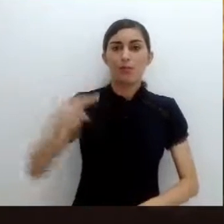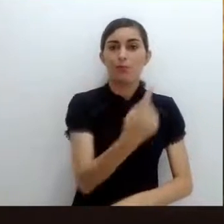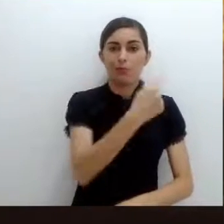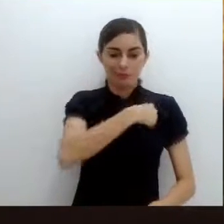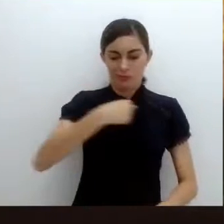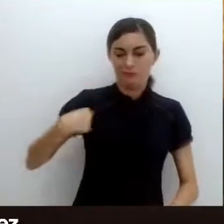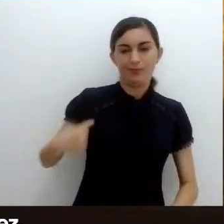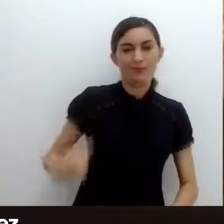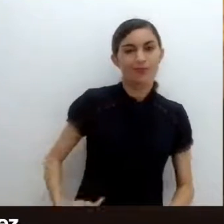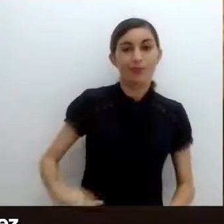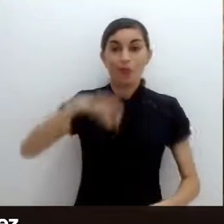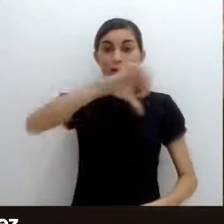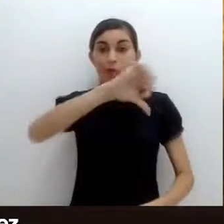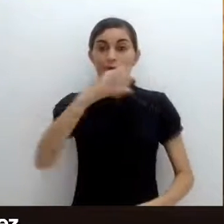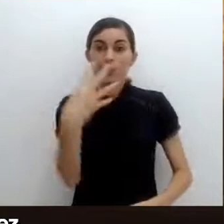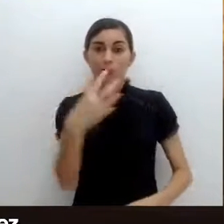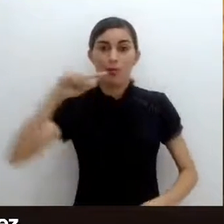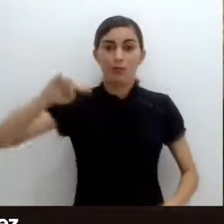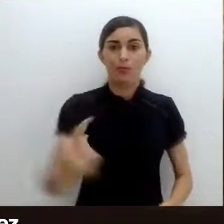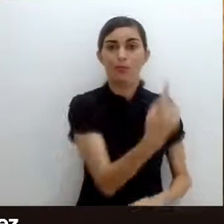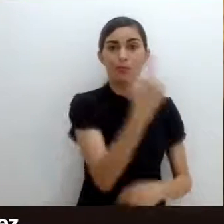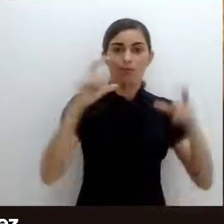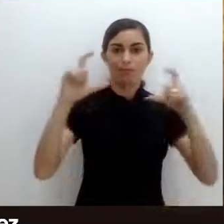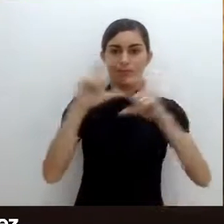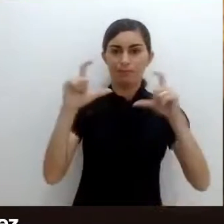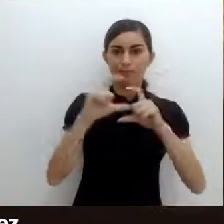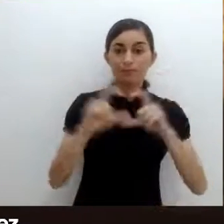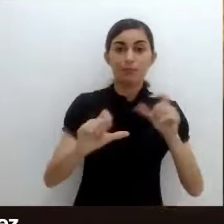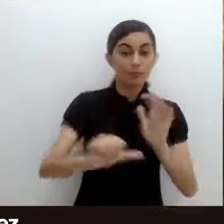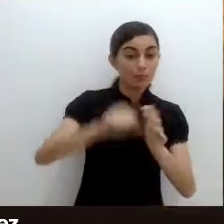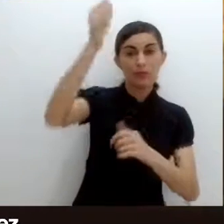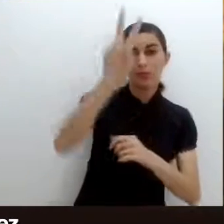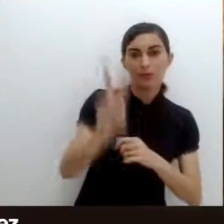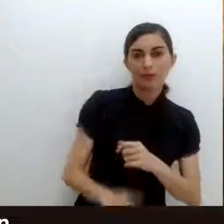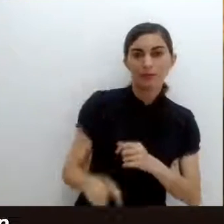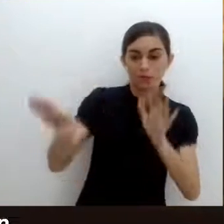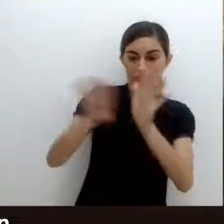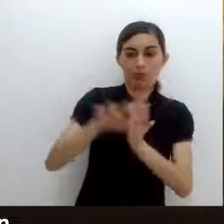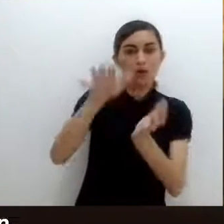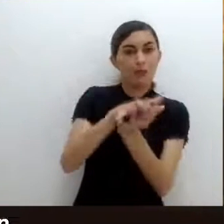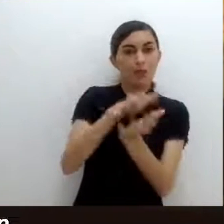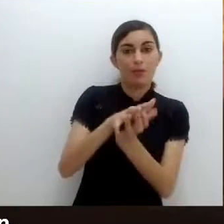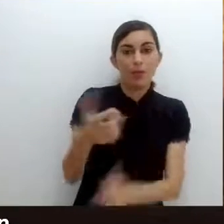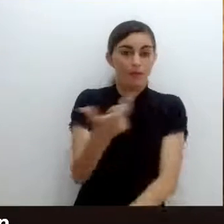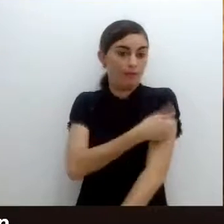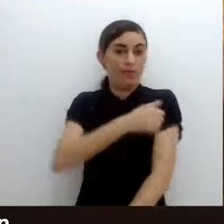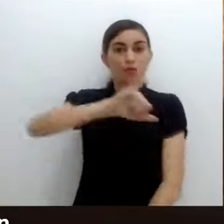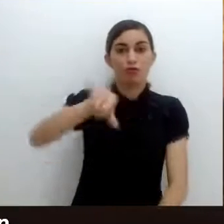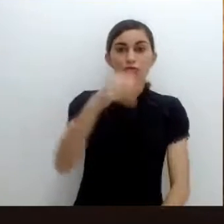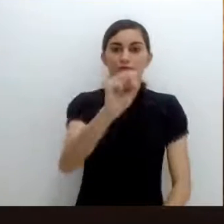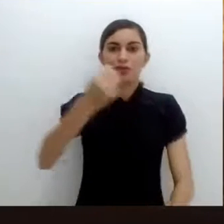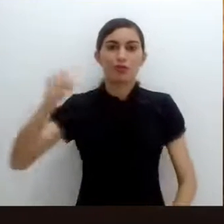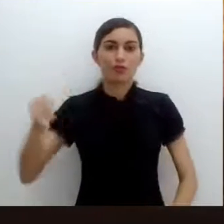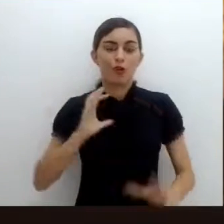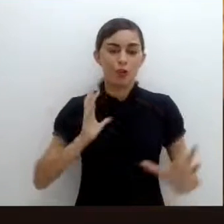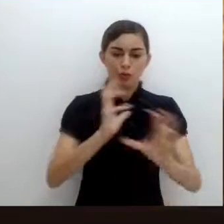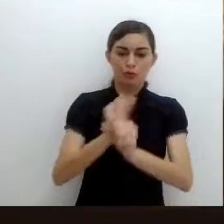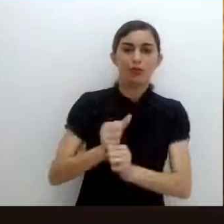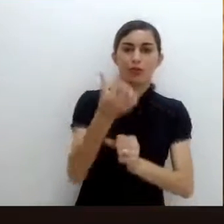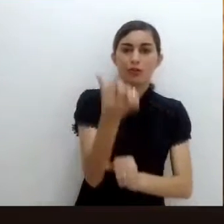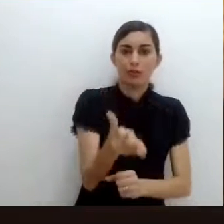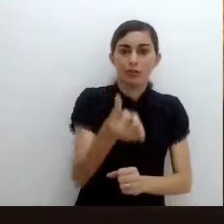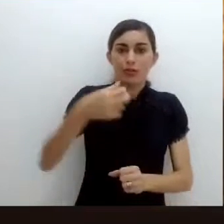doses da Coronavac, 94 mil doses da Pfizer, e pela primeira vez chega a Pernambuco a vacina da Janssen, num